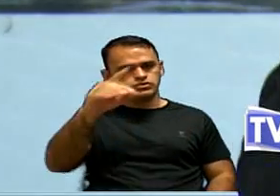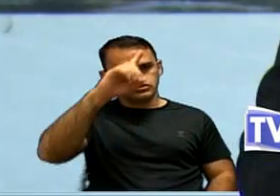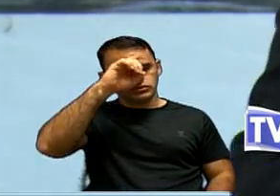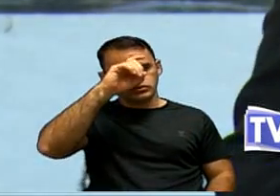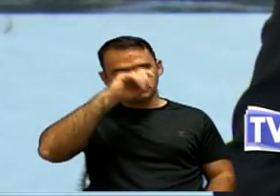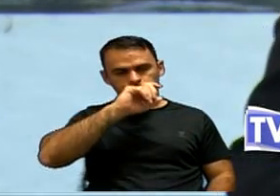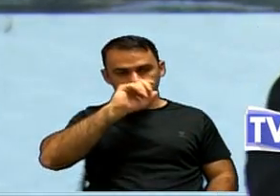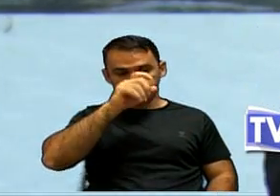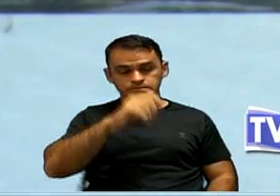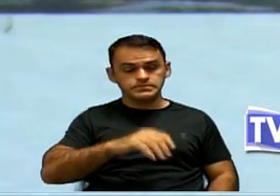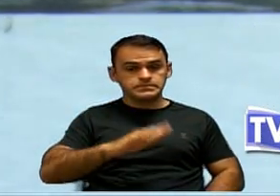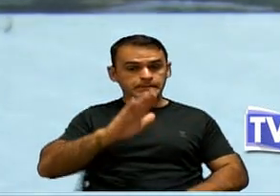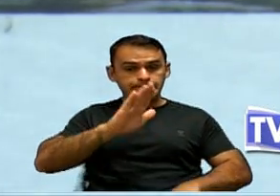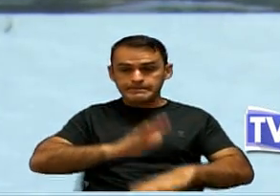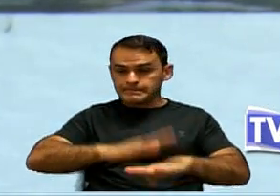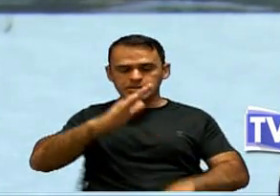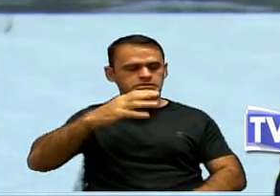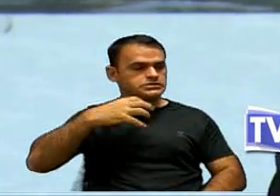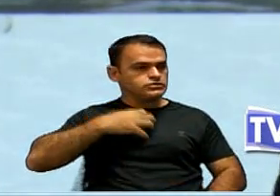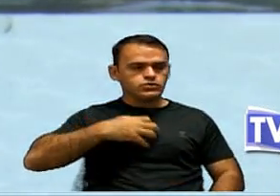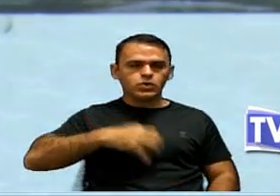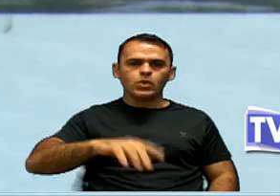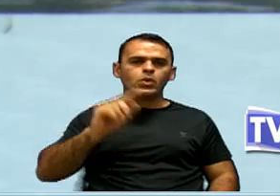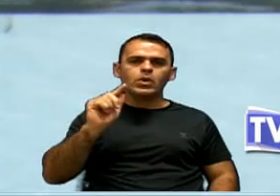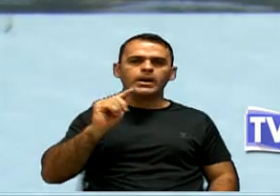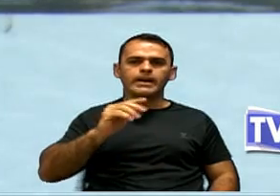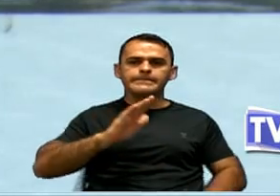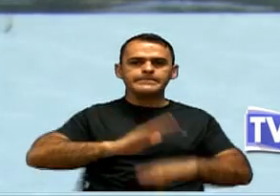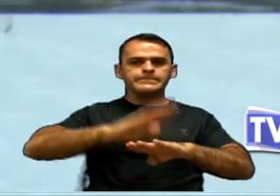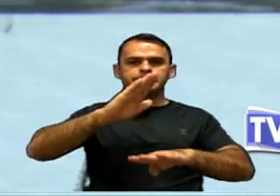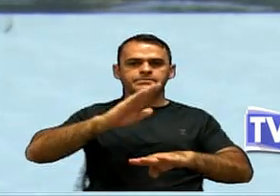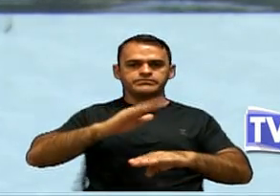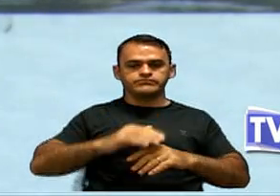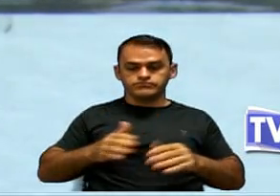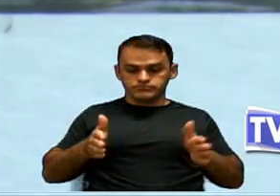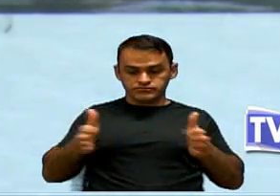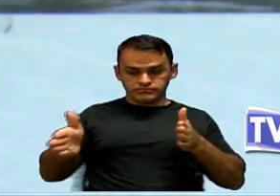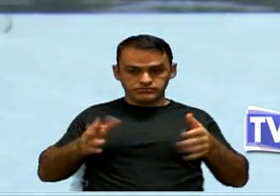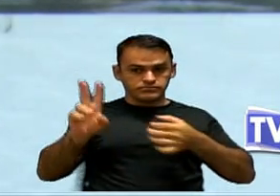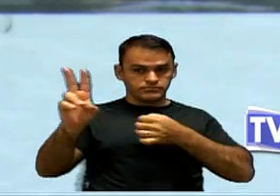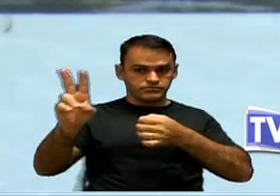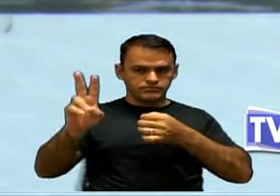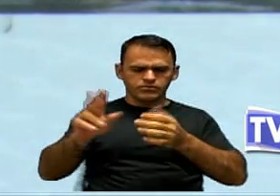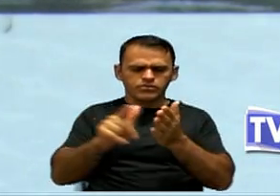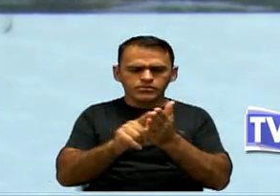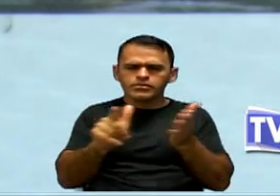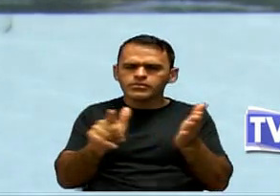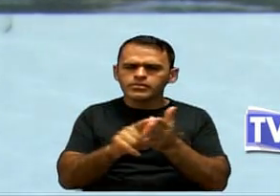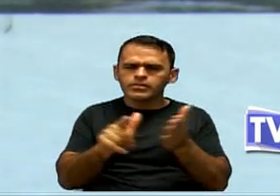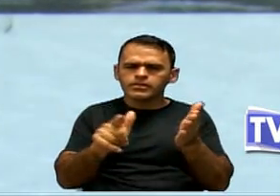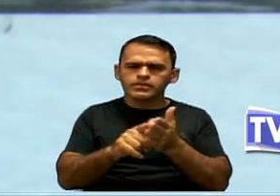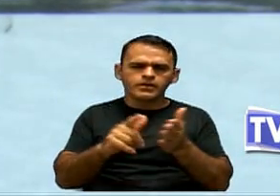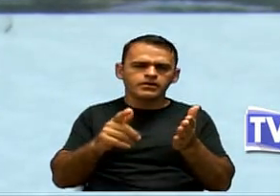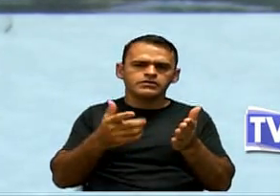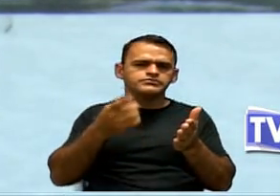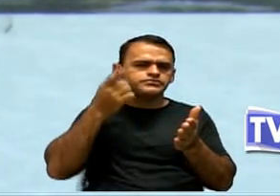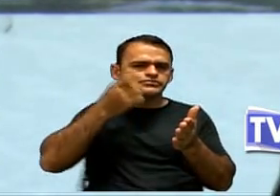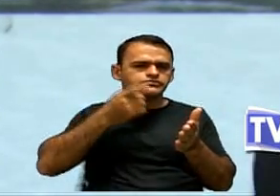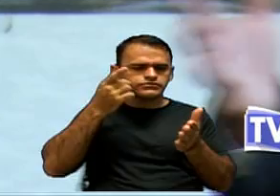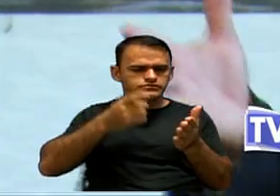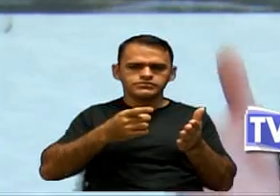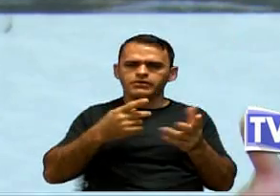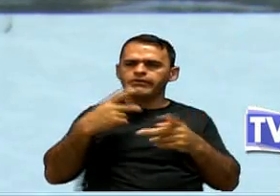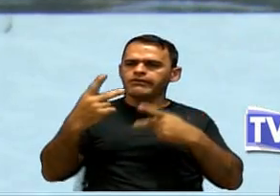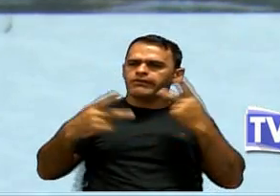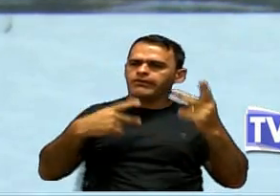agora, o que me deixa mais indignado em cima de tudo isso aí, vereador Vitão, no período eleitoral agora, a gente pegou um jornalzinho de deputados aqui de Sorocaba falando